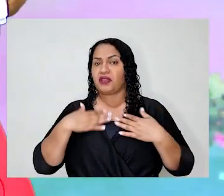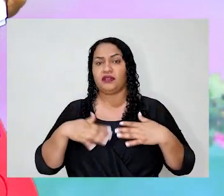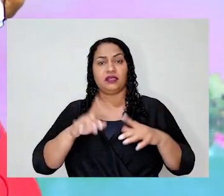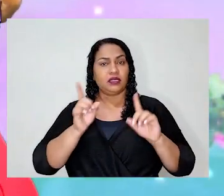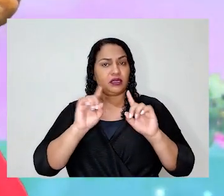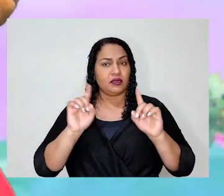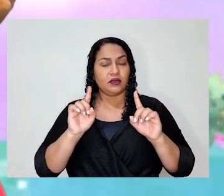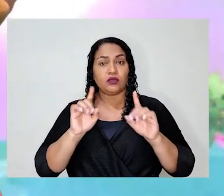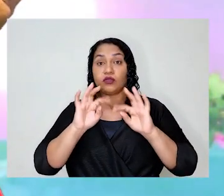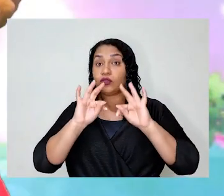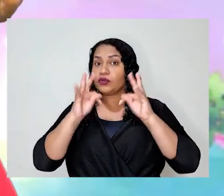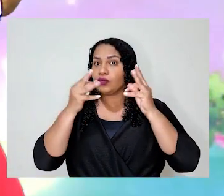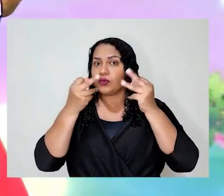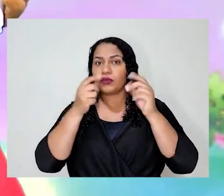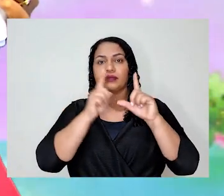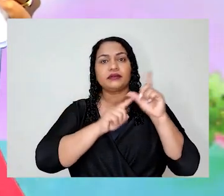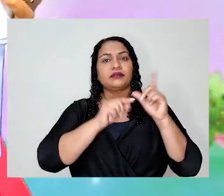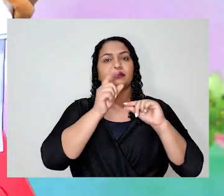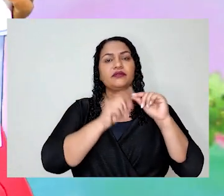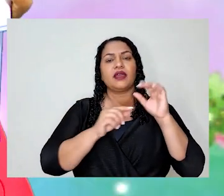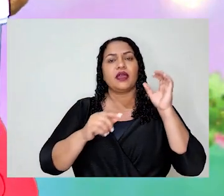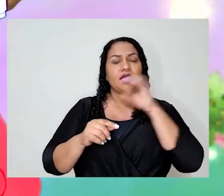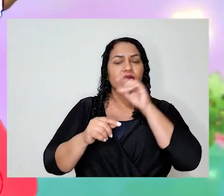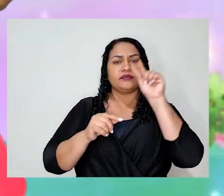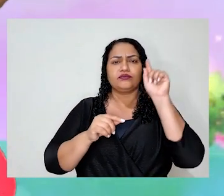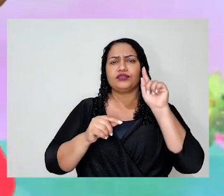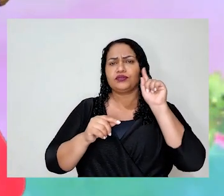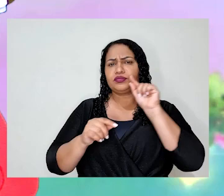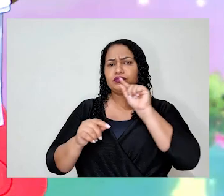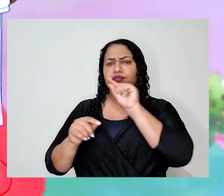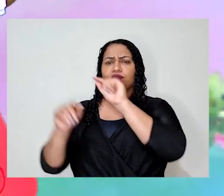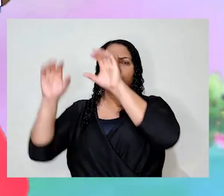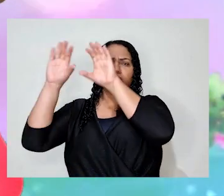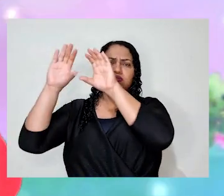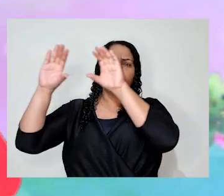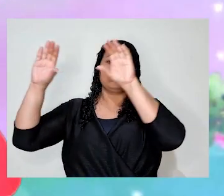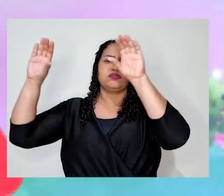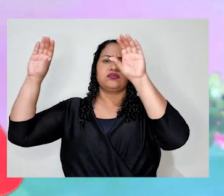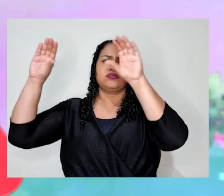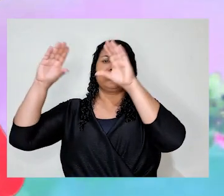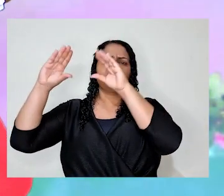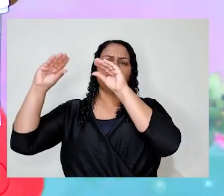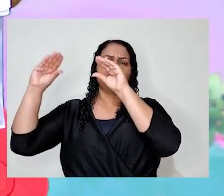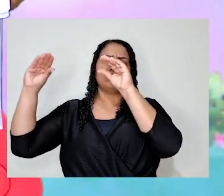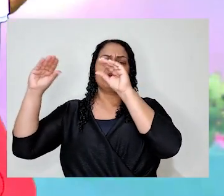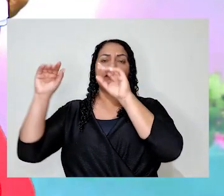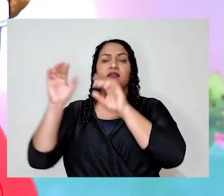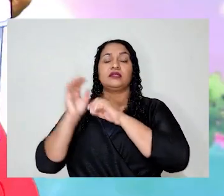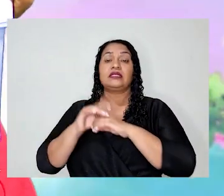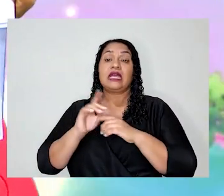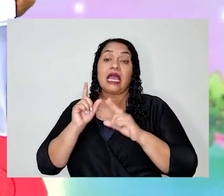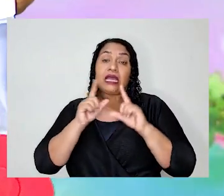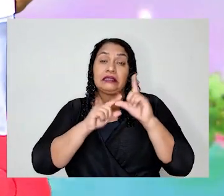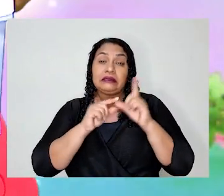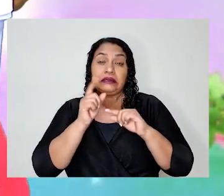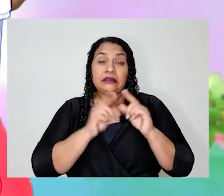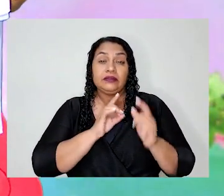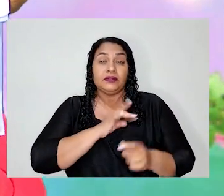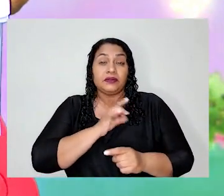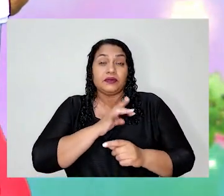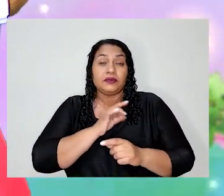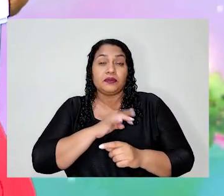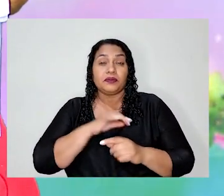se esconder atrás da grande nuvem. A estrelinha, que estava com muito medo da chuva,